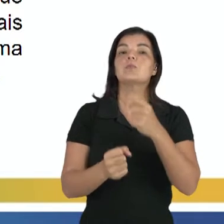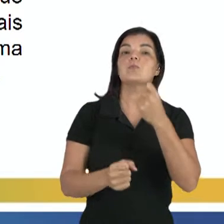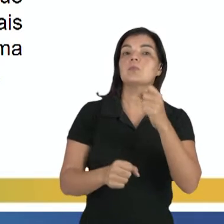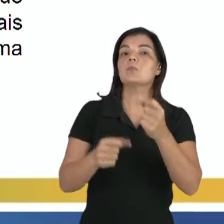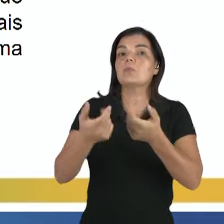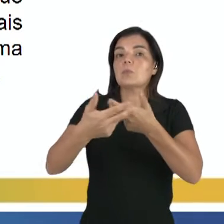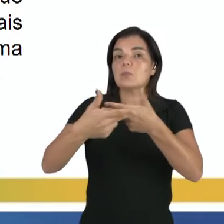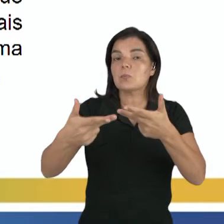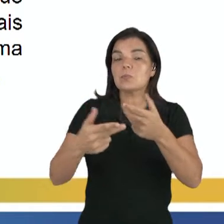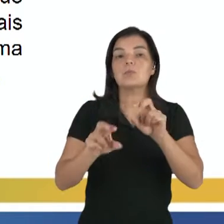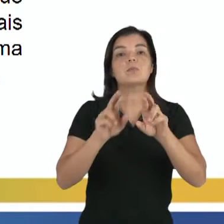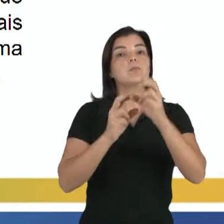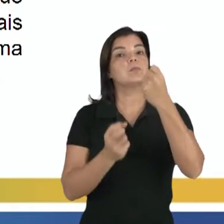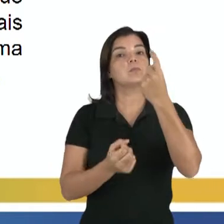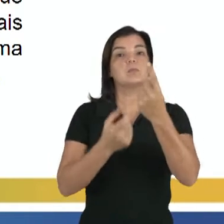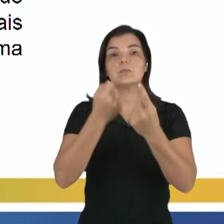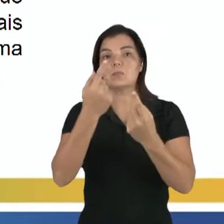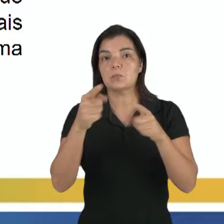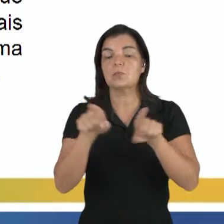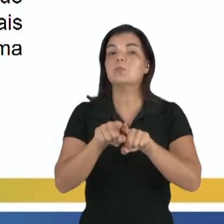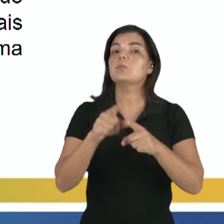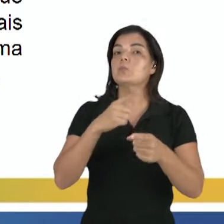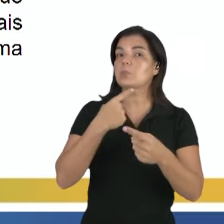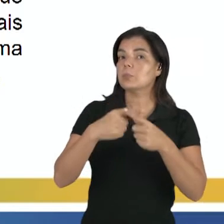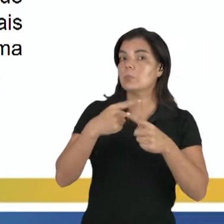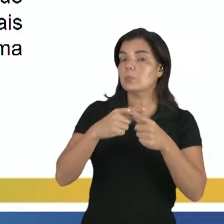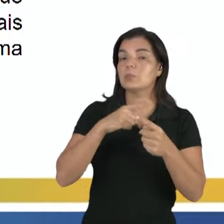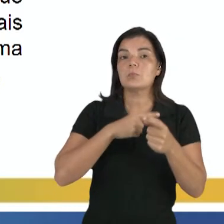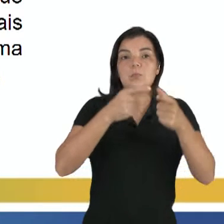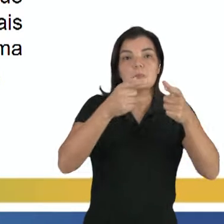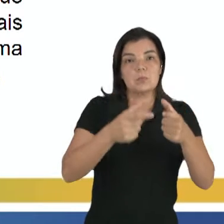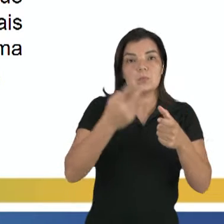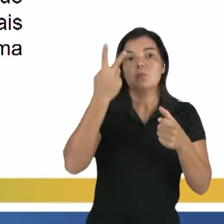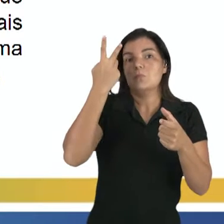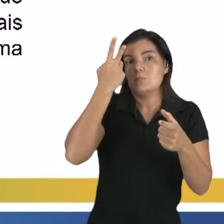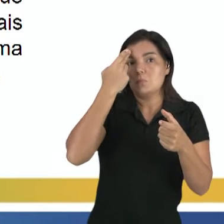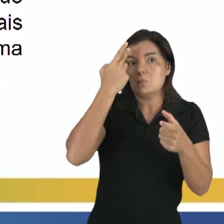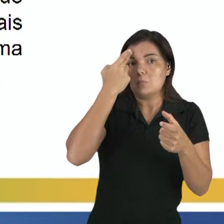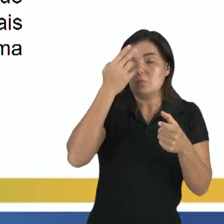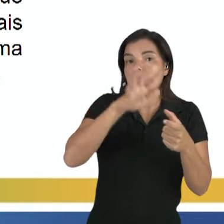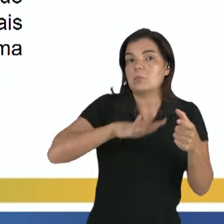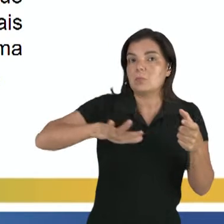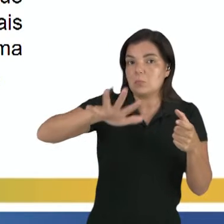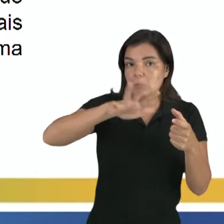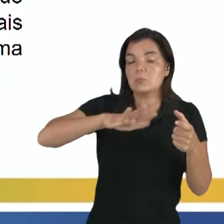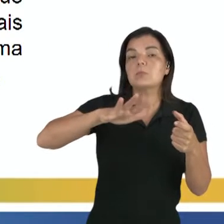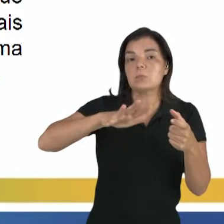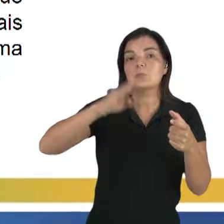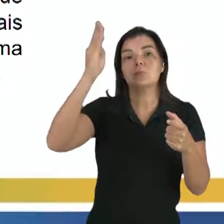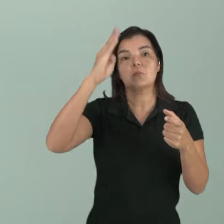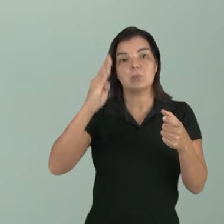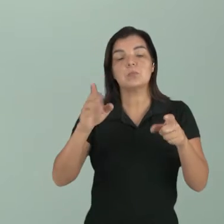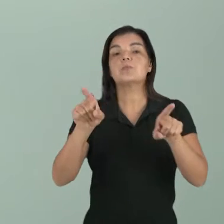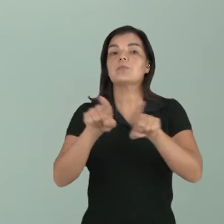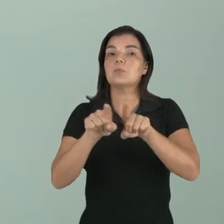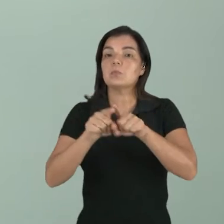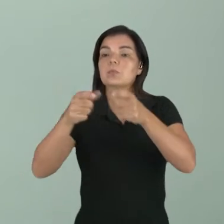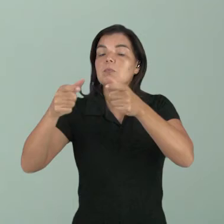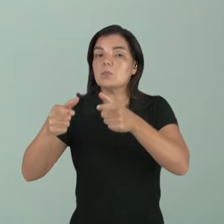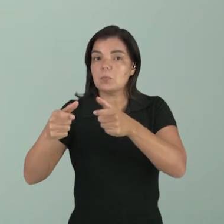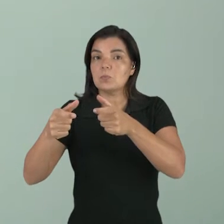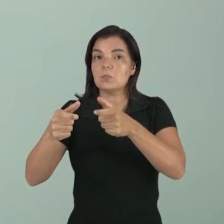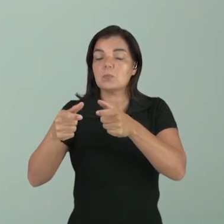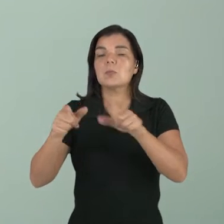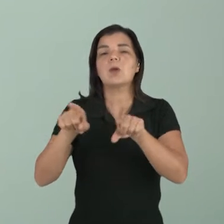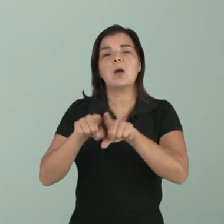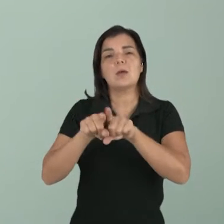peculiaridades daquele ambiente, né? Existem alguns ambientes que são muito comuns à maioria das regiões brasileiras e existem ambientes que são